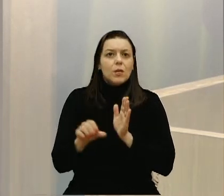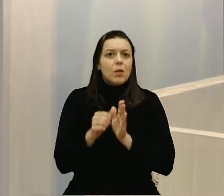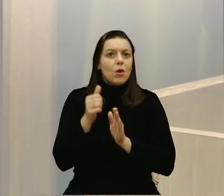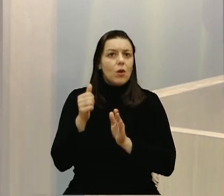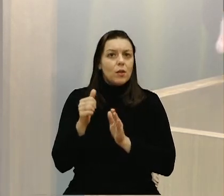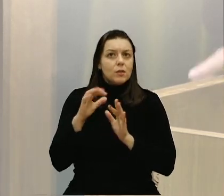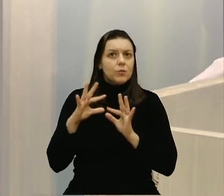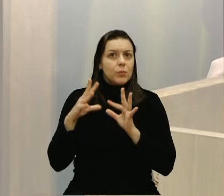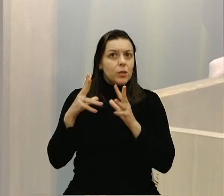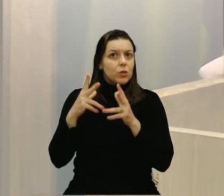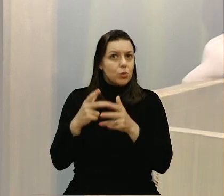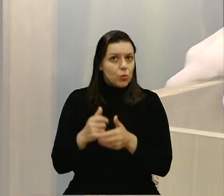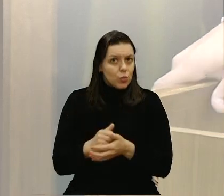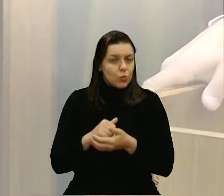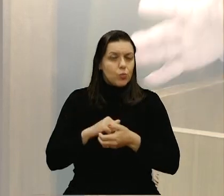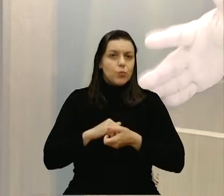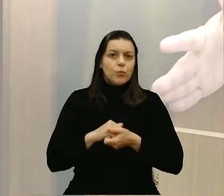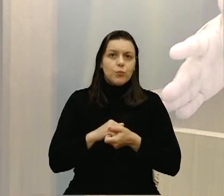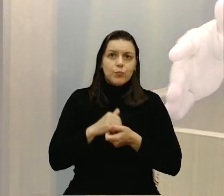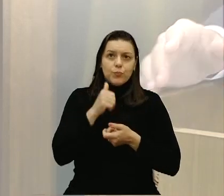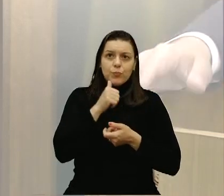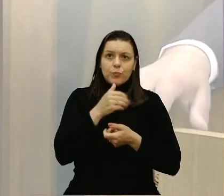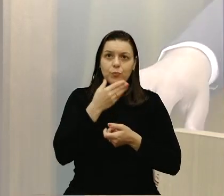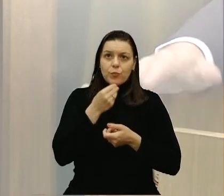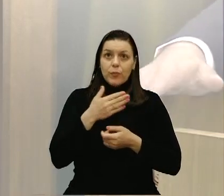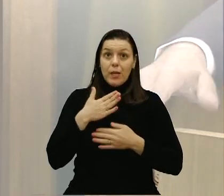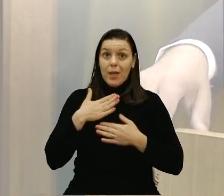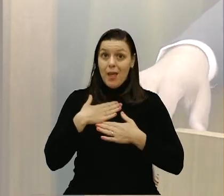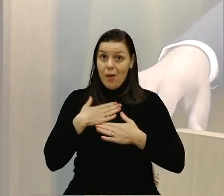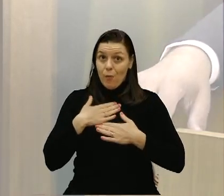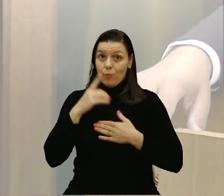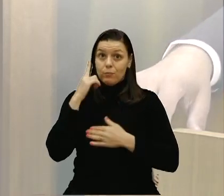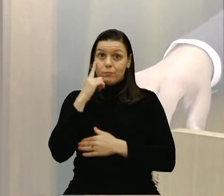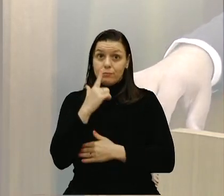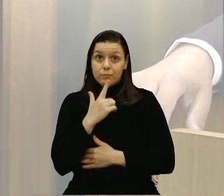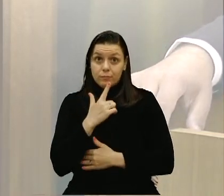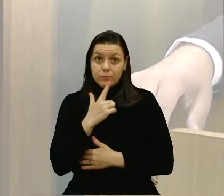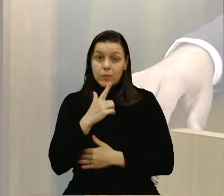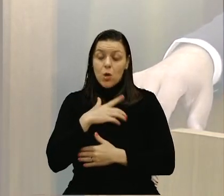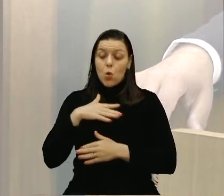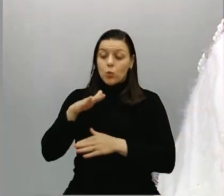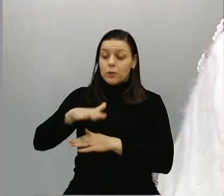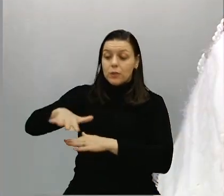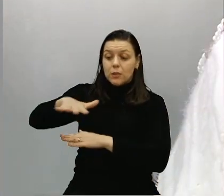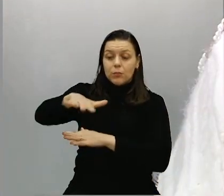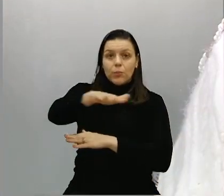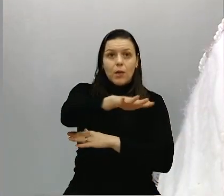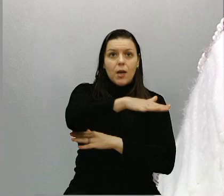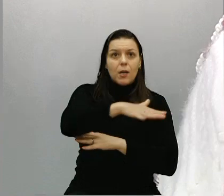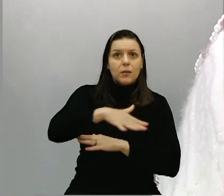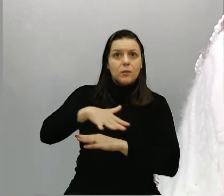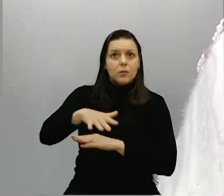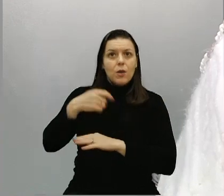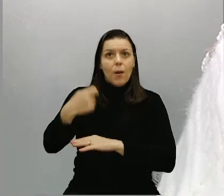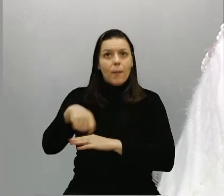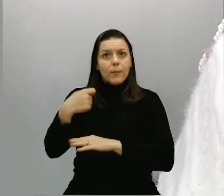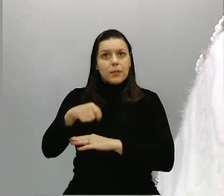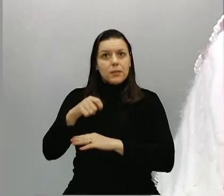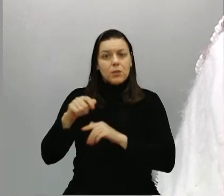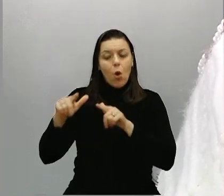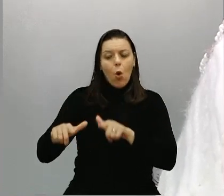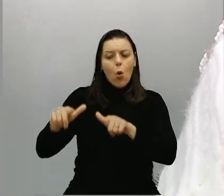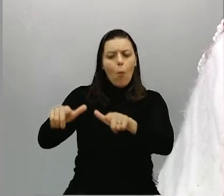para todos e todas. Eu acredito que os espaços precisam ser ocupados e que,